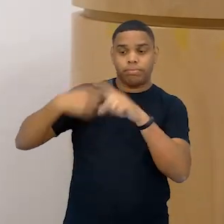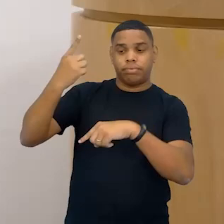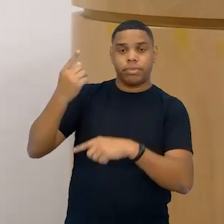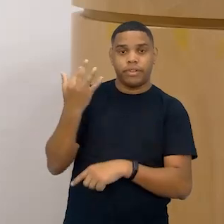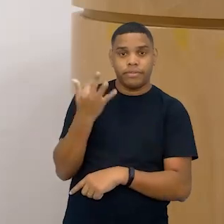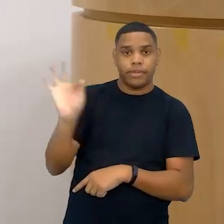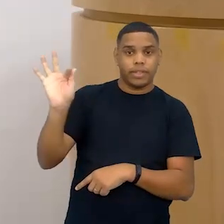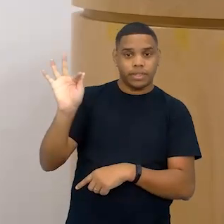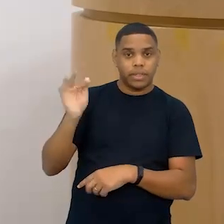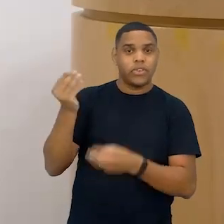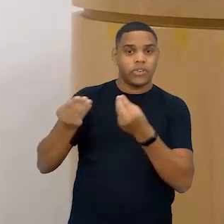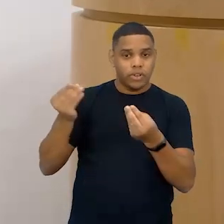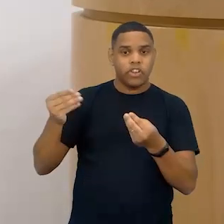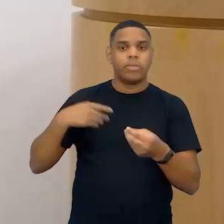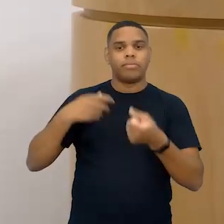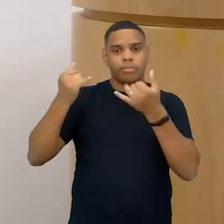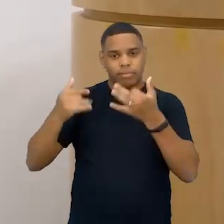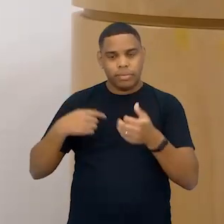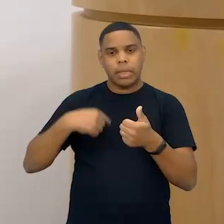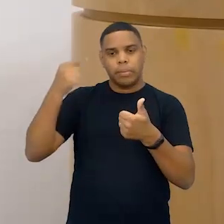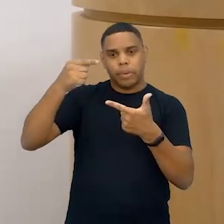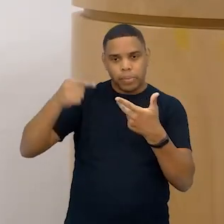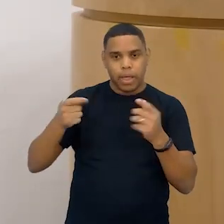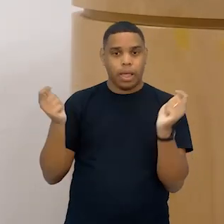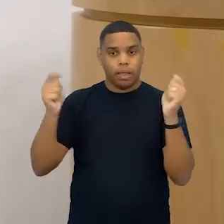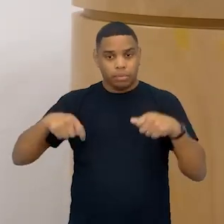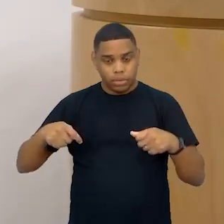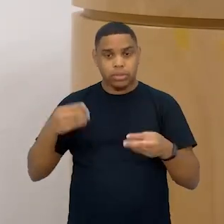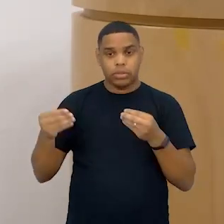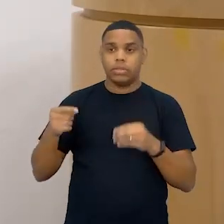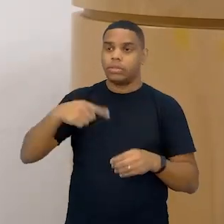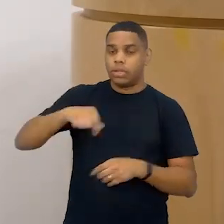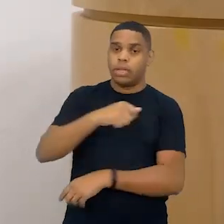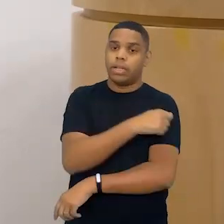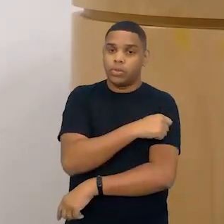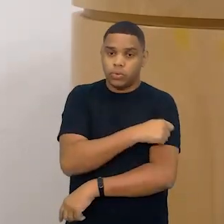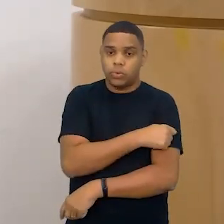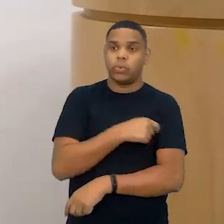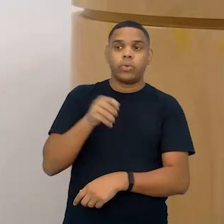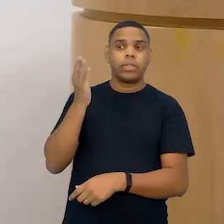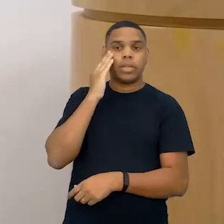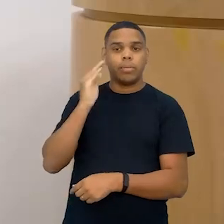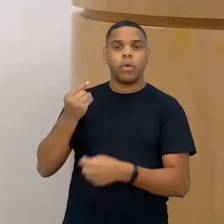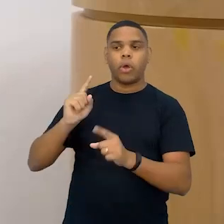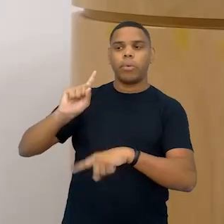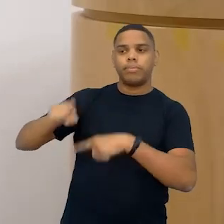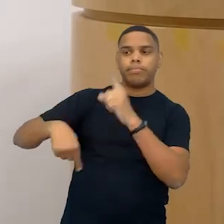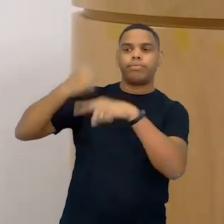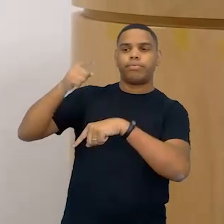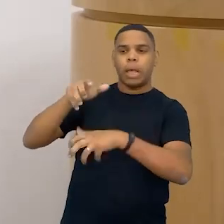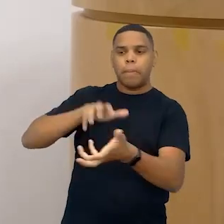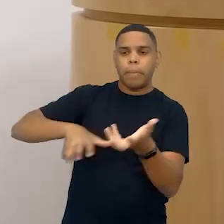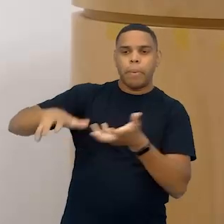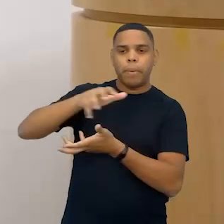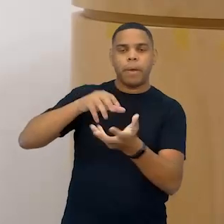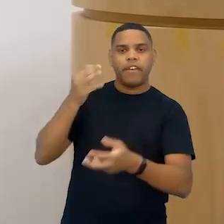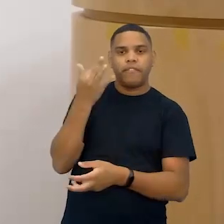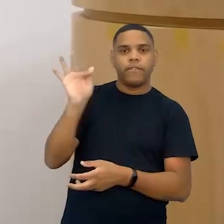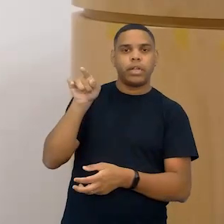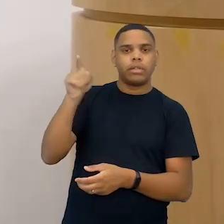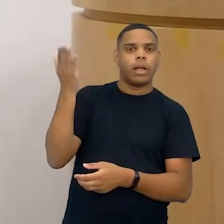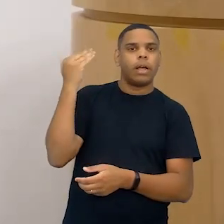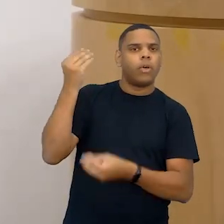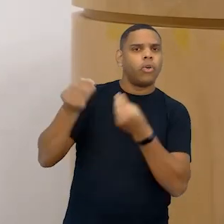Eu pego e trago todas as habilidades para que o estudante saiba a Revolução Francesa. Quando você fala em